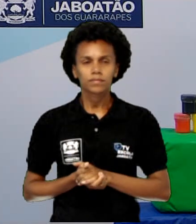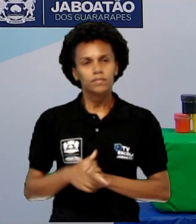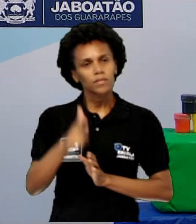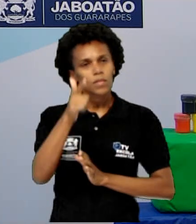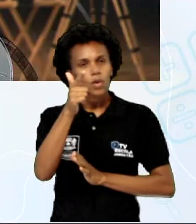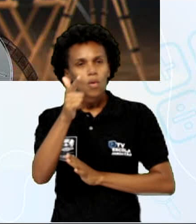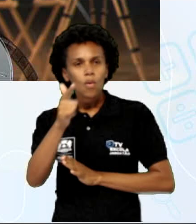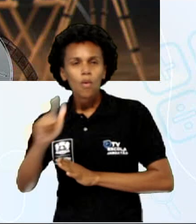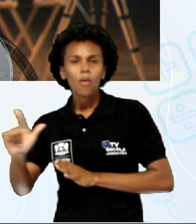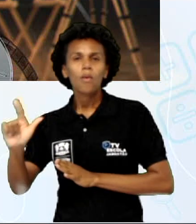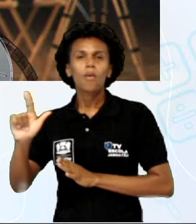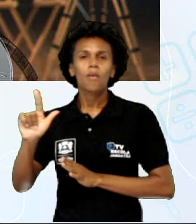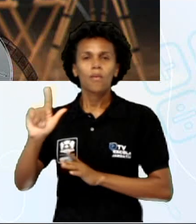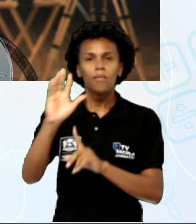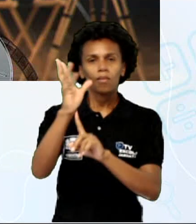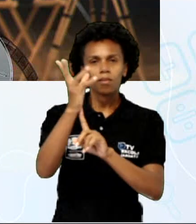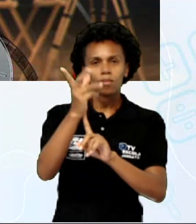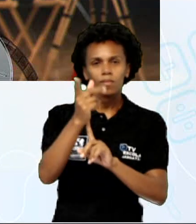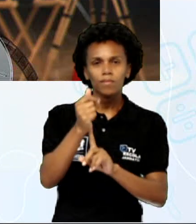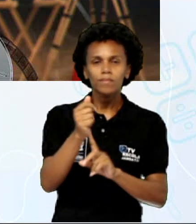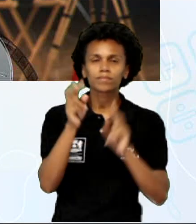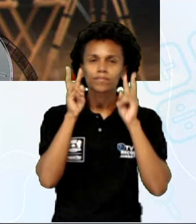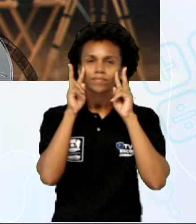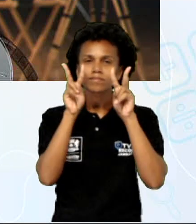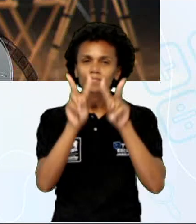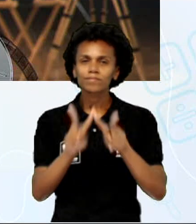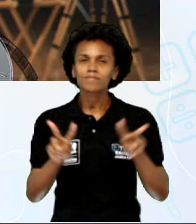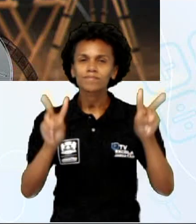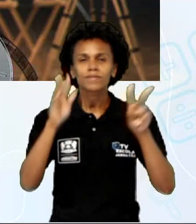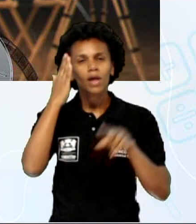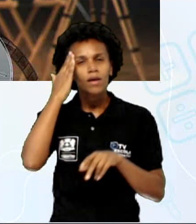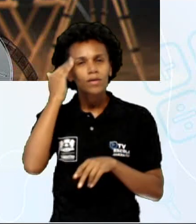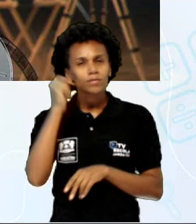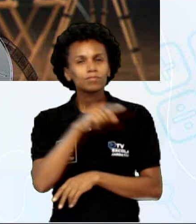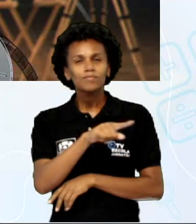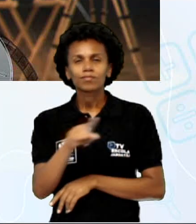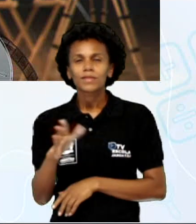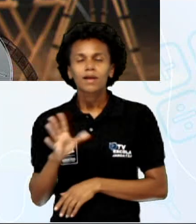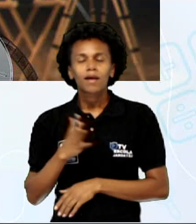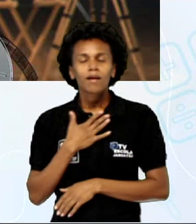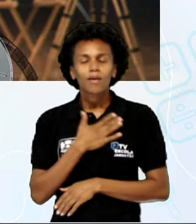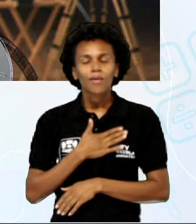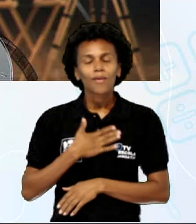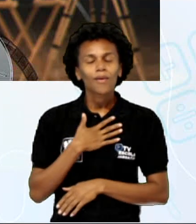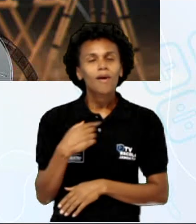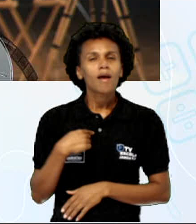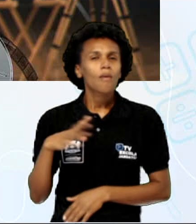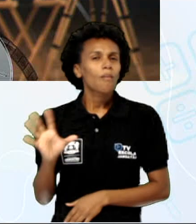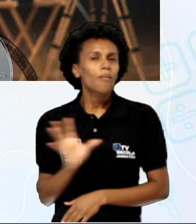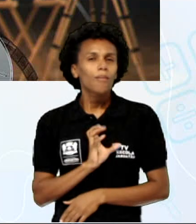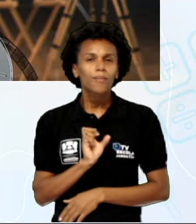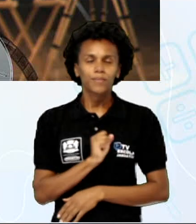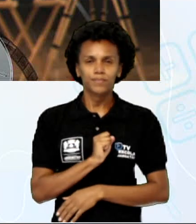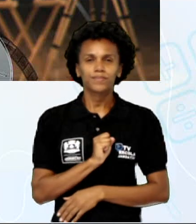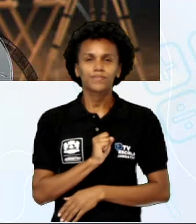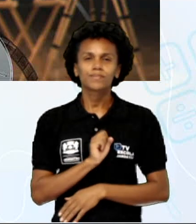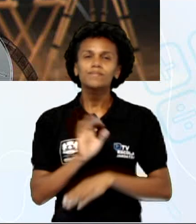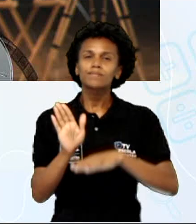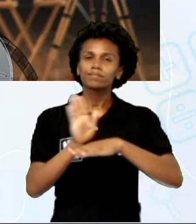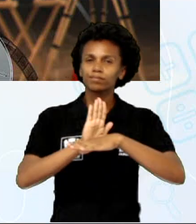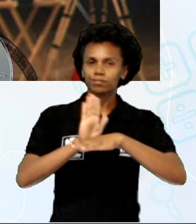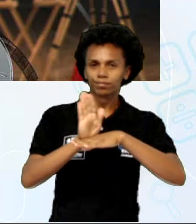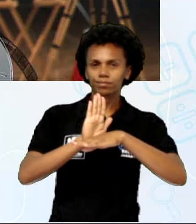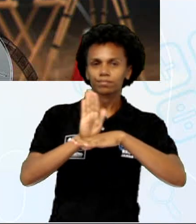gostam muito, eu amo, que é o cinema. A gente agora, né, por causa da pandemia, tá aí meio parado, só cinema só em casa